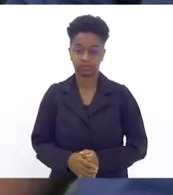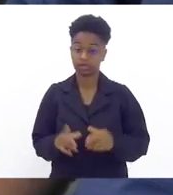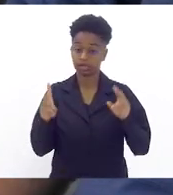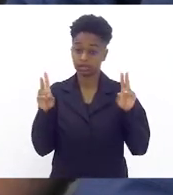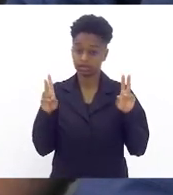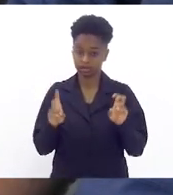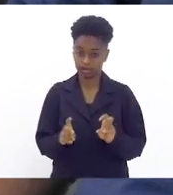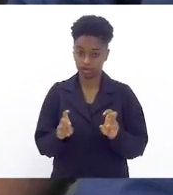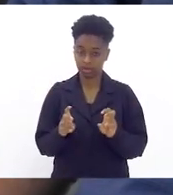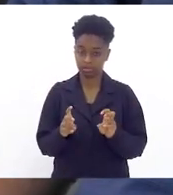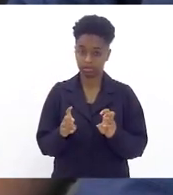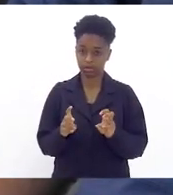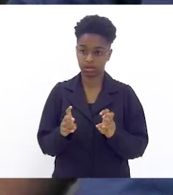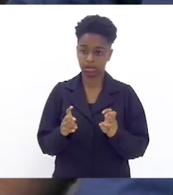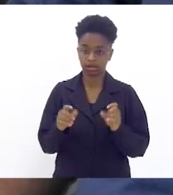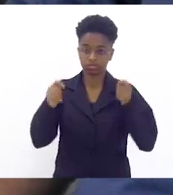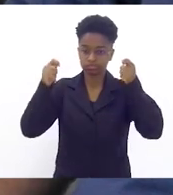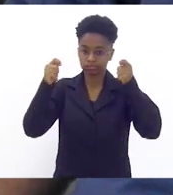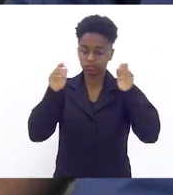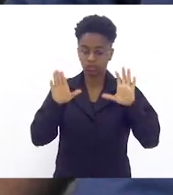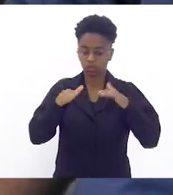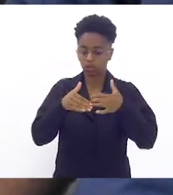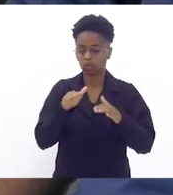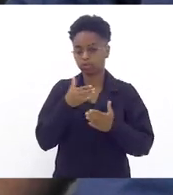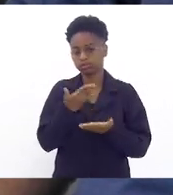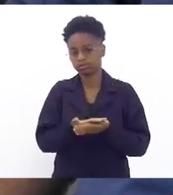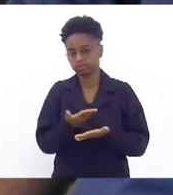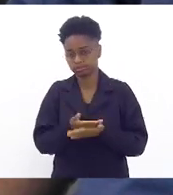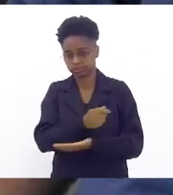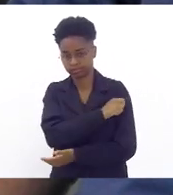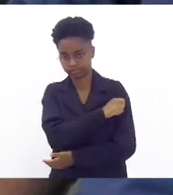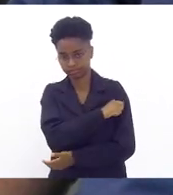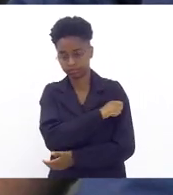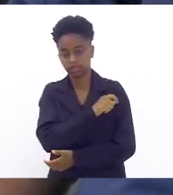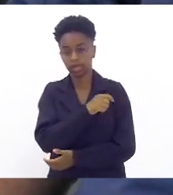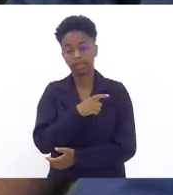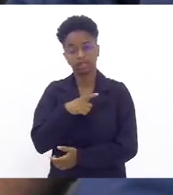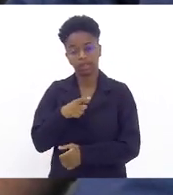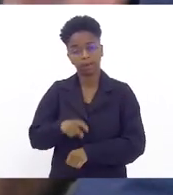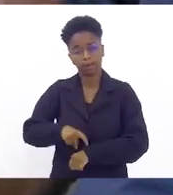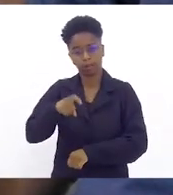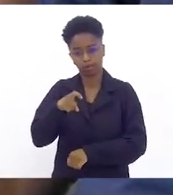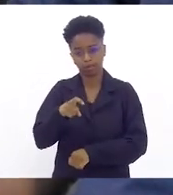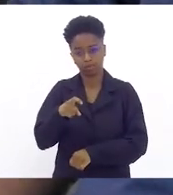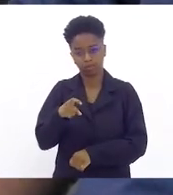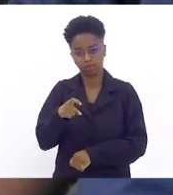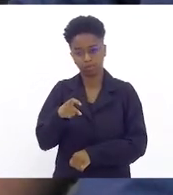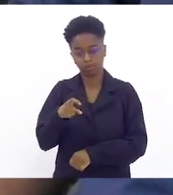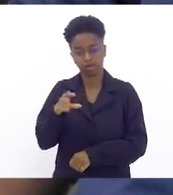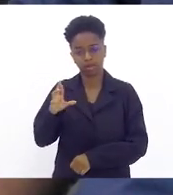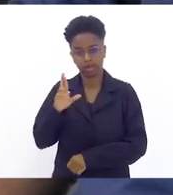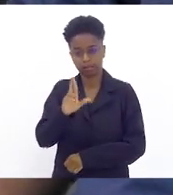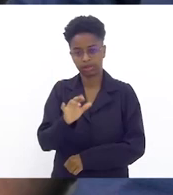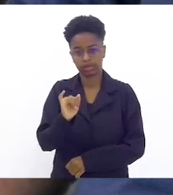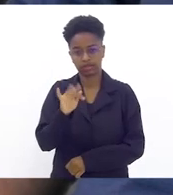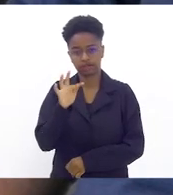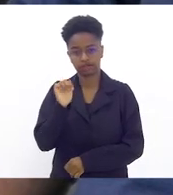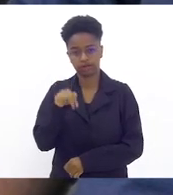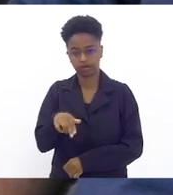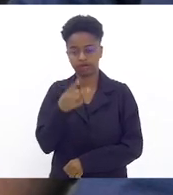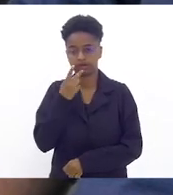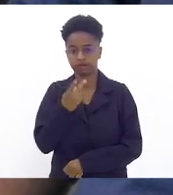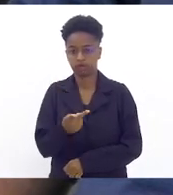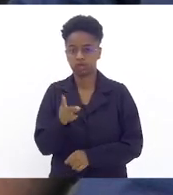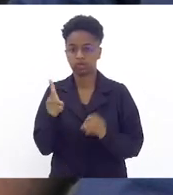as reivindicações da comunidade estudantil em algum momento o presidente o representante do IFAM disse